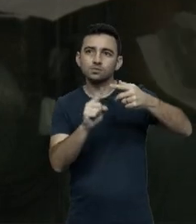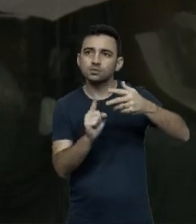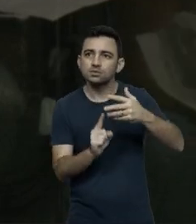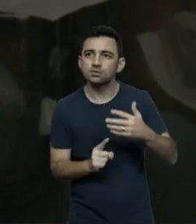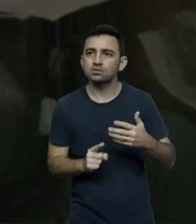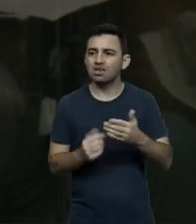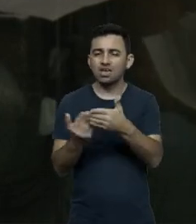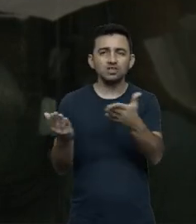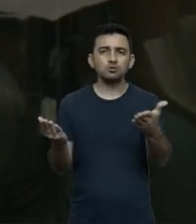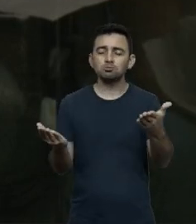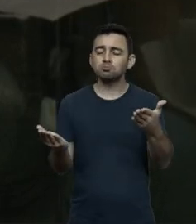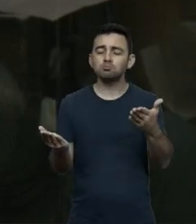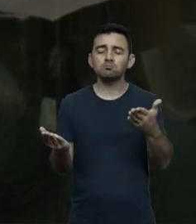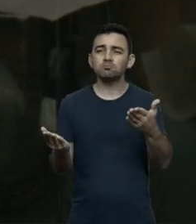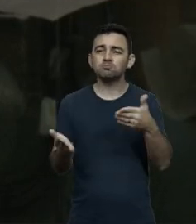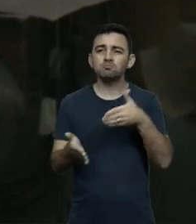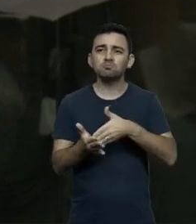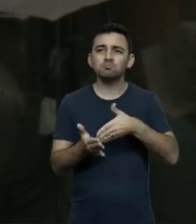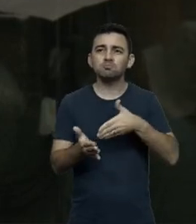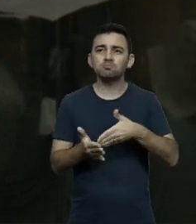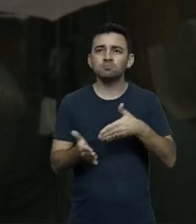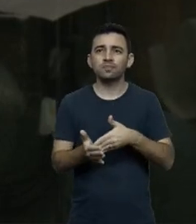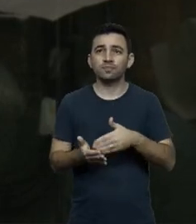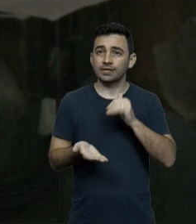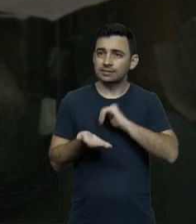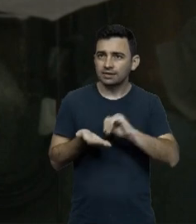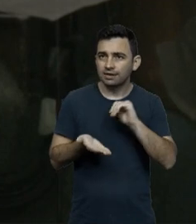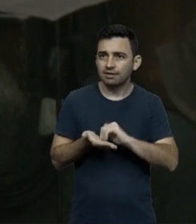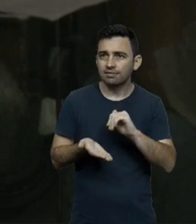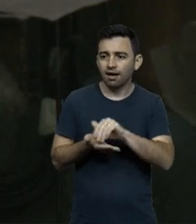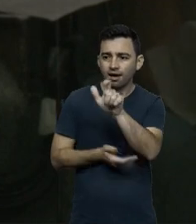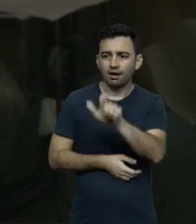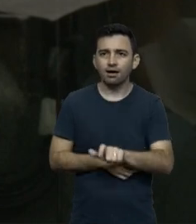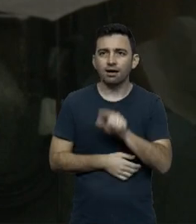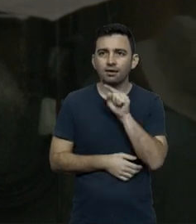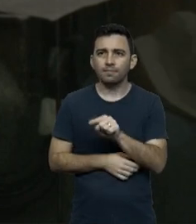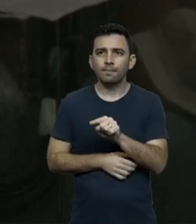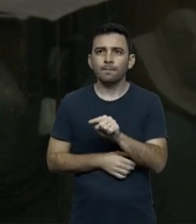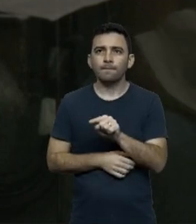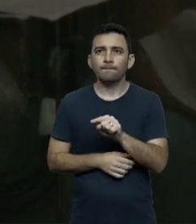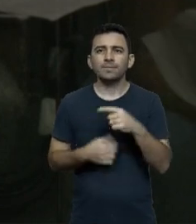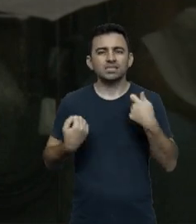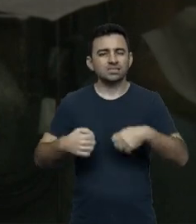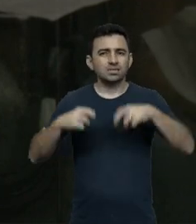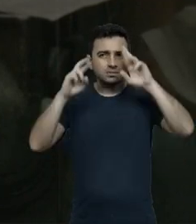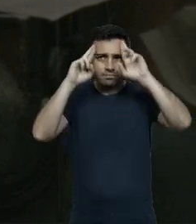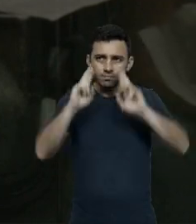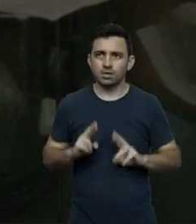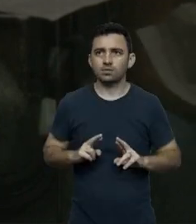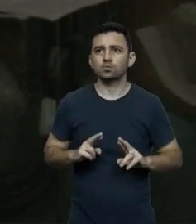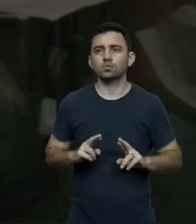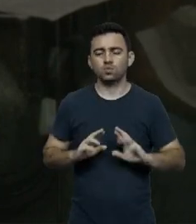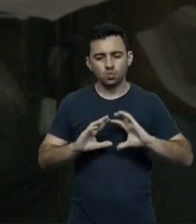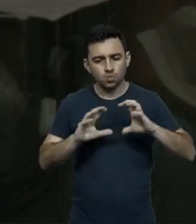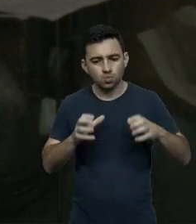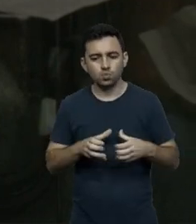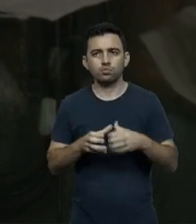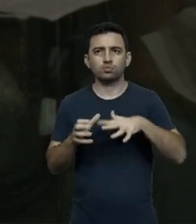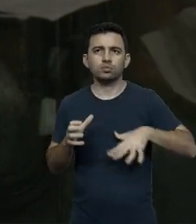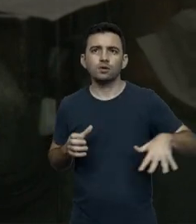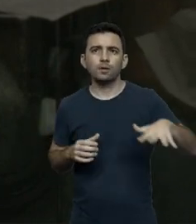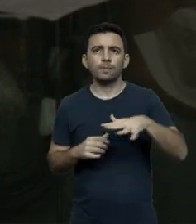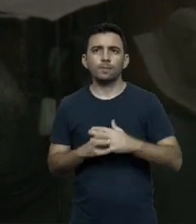soluções e um secretário e o secretário tem que ter respeito com essa categoria